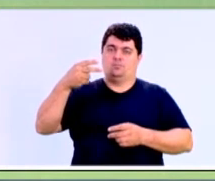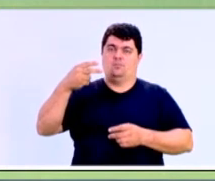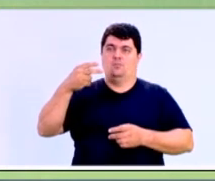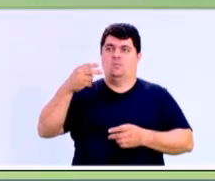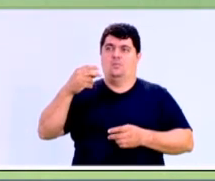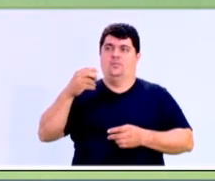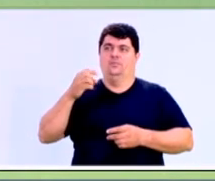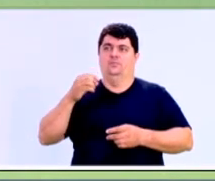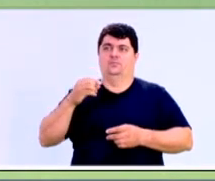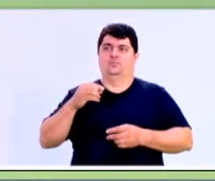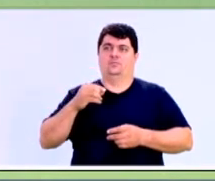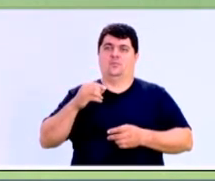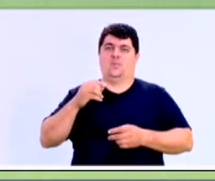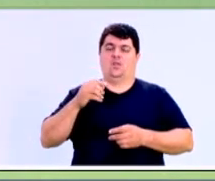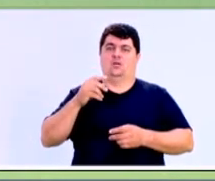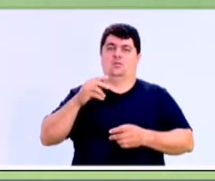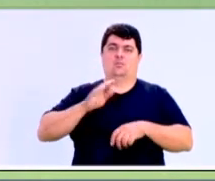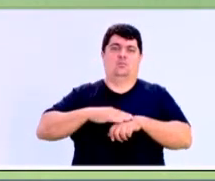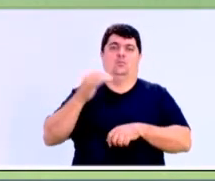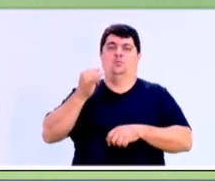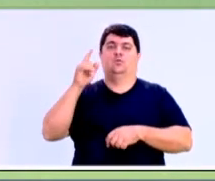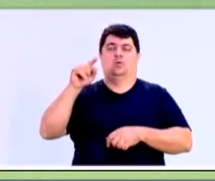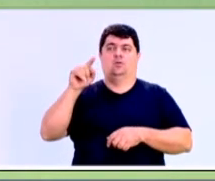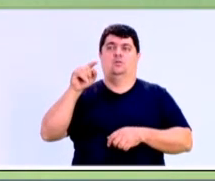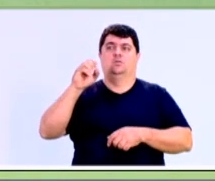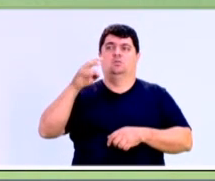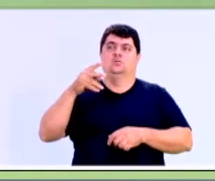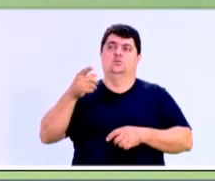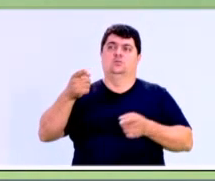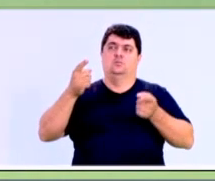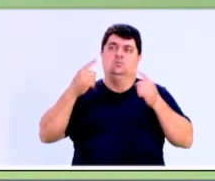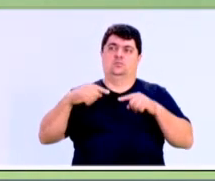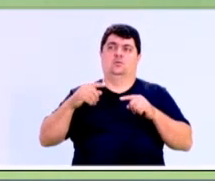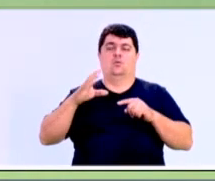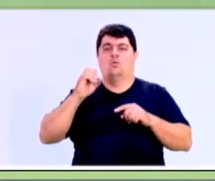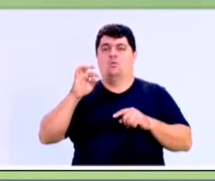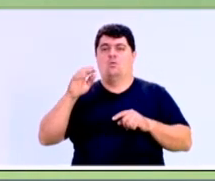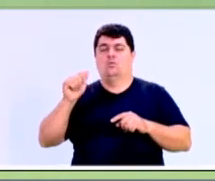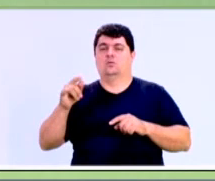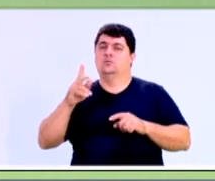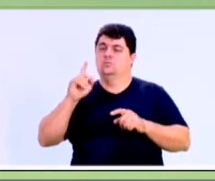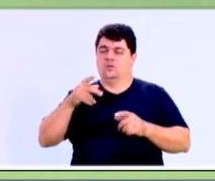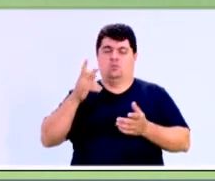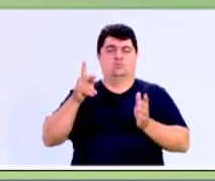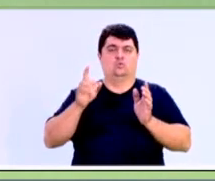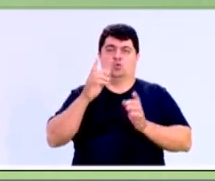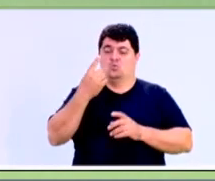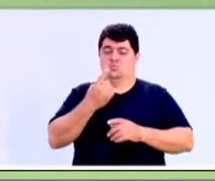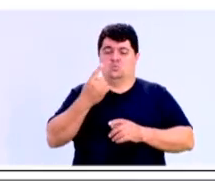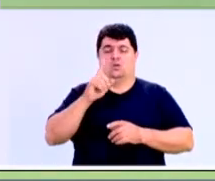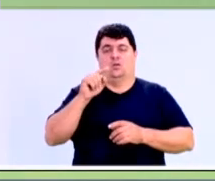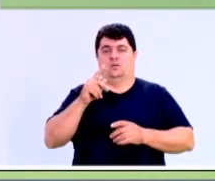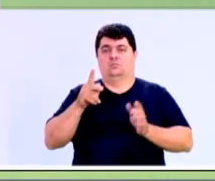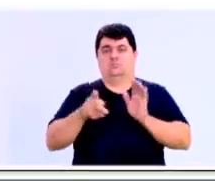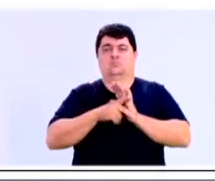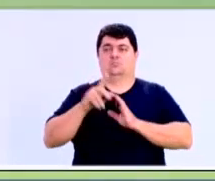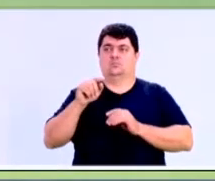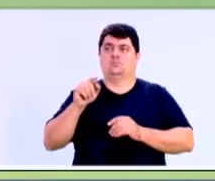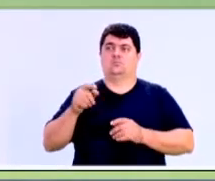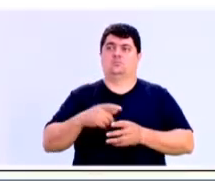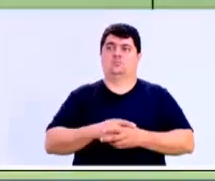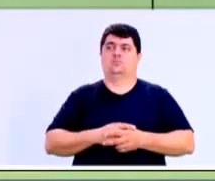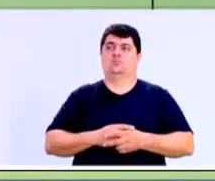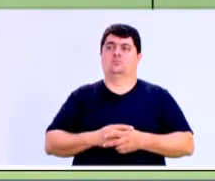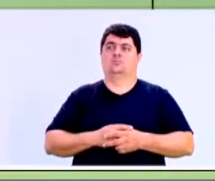é duplicata a receber que é operacional. Conta a receber está para outras contas. Mas nesse caso nosso aqui, conta a receber pode ser usado